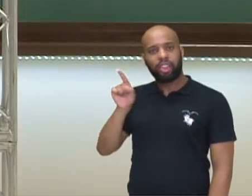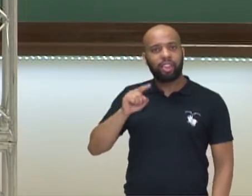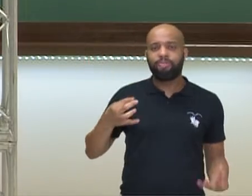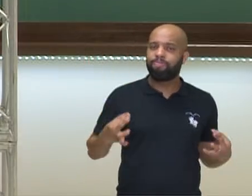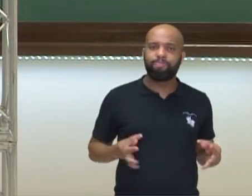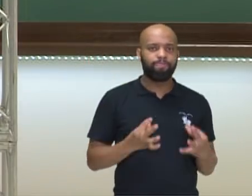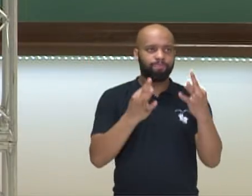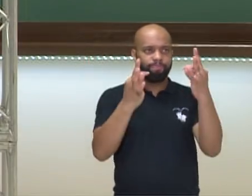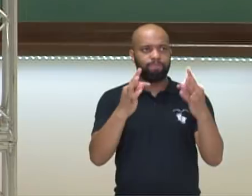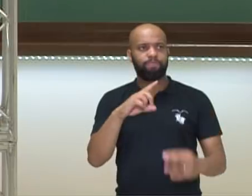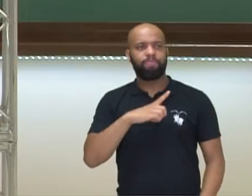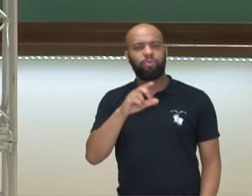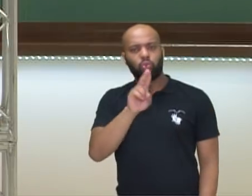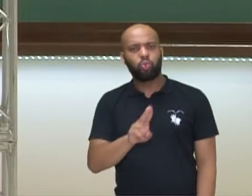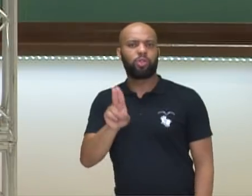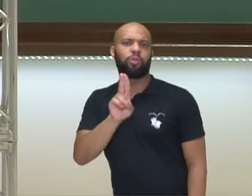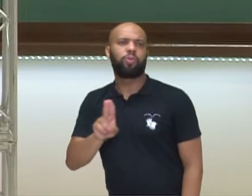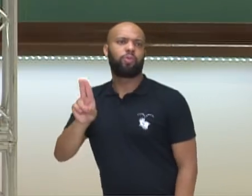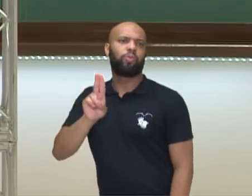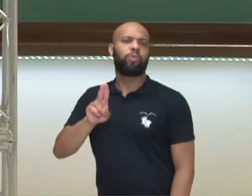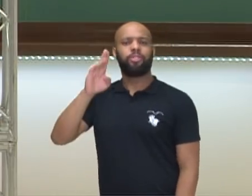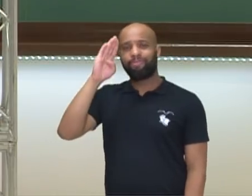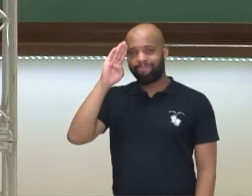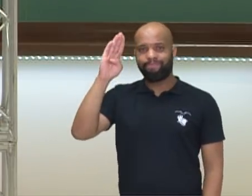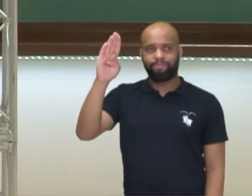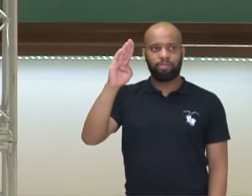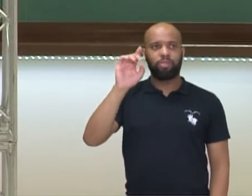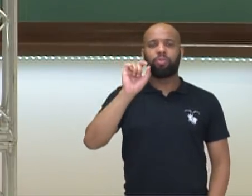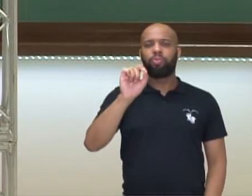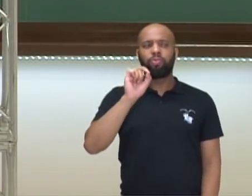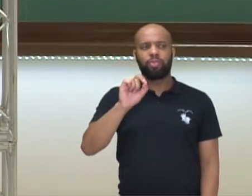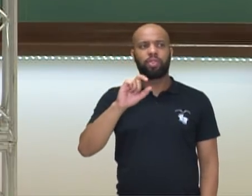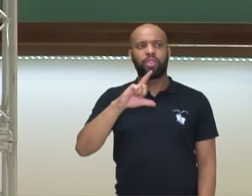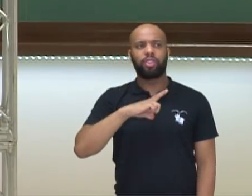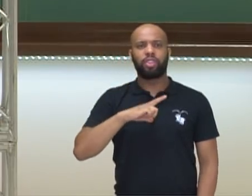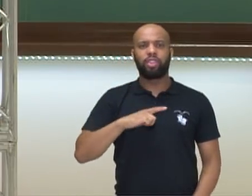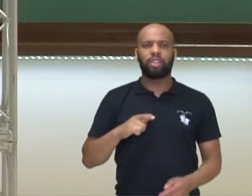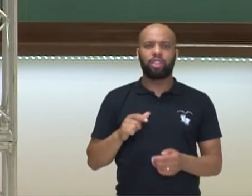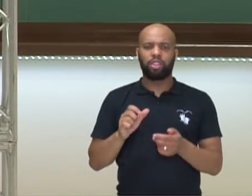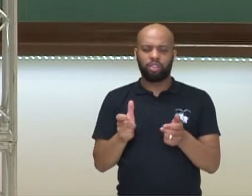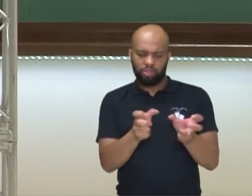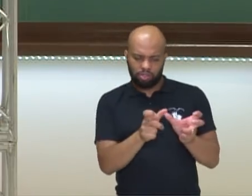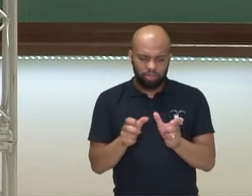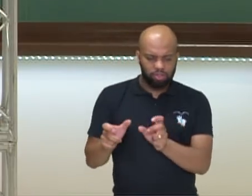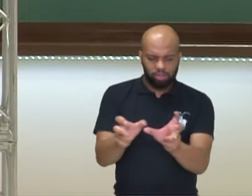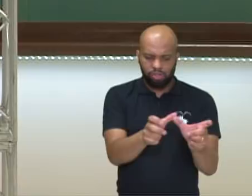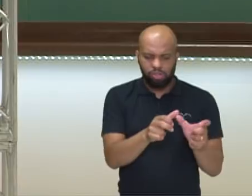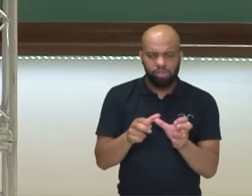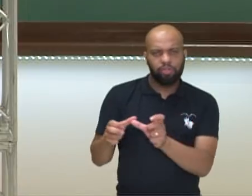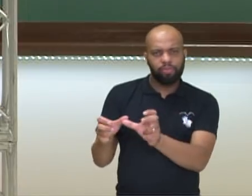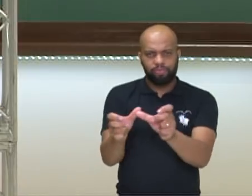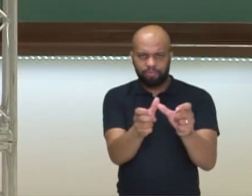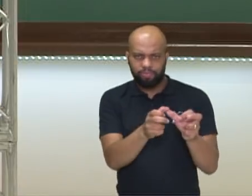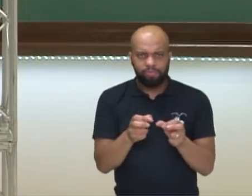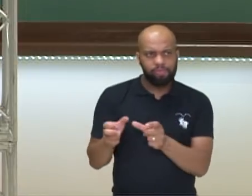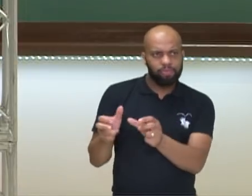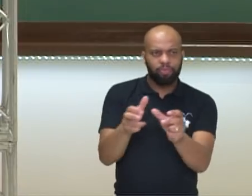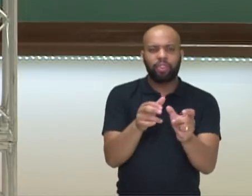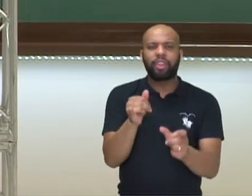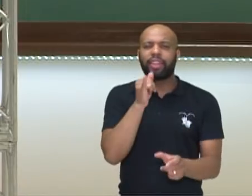equipamentos mais utilizados principalmente naqueles jogos de simuladores